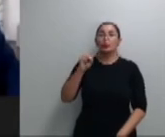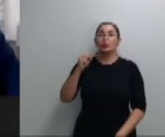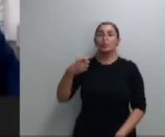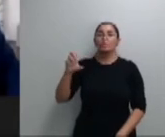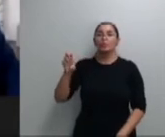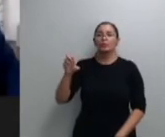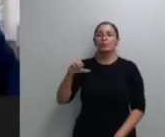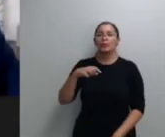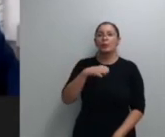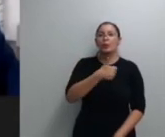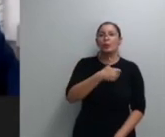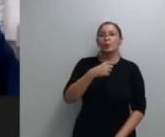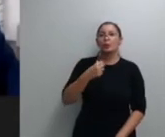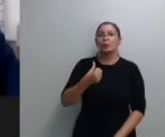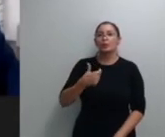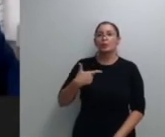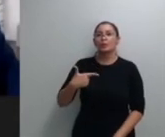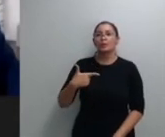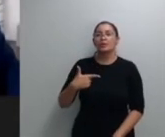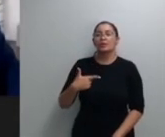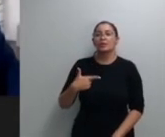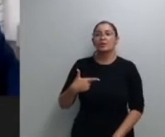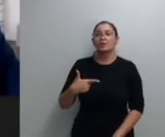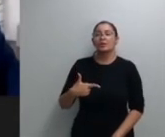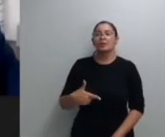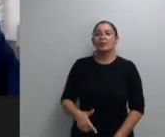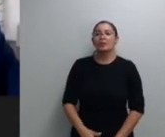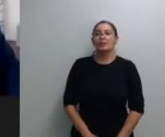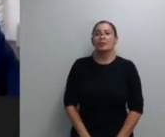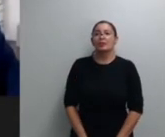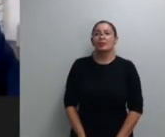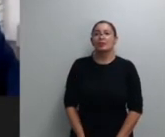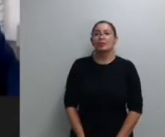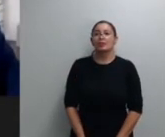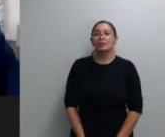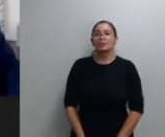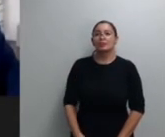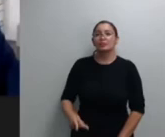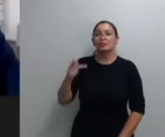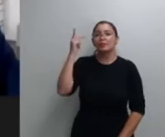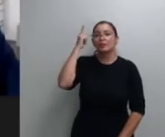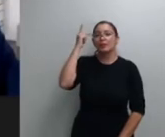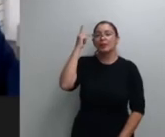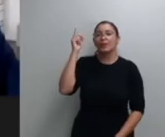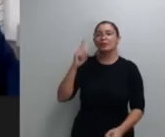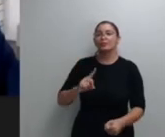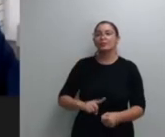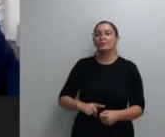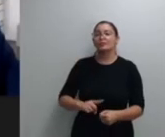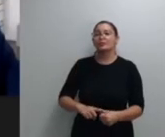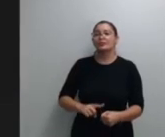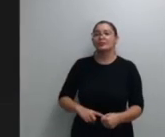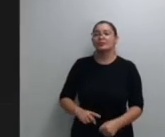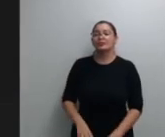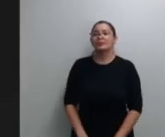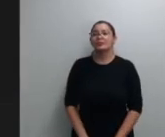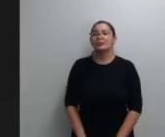de São Paulo doutora Bárbara pode permitir o ingresso do próximo advogado